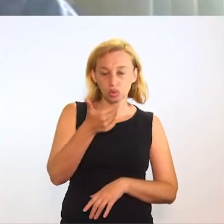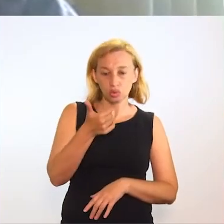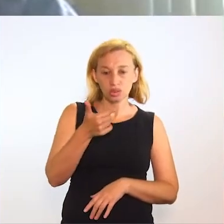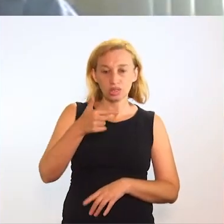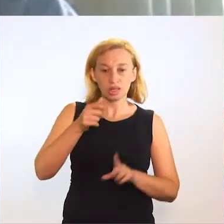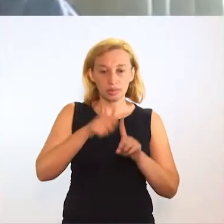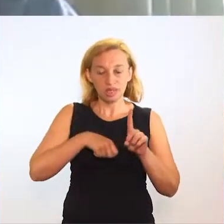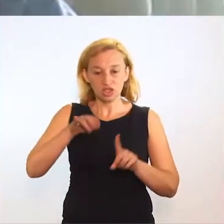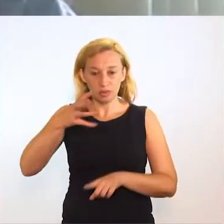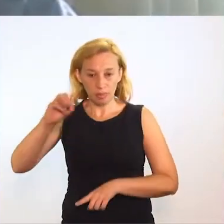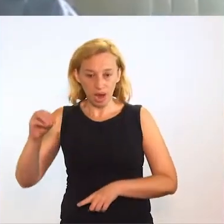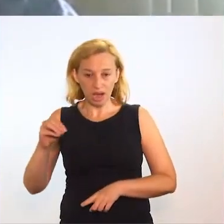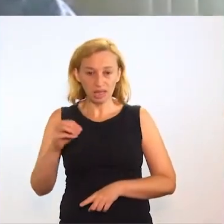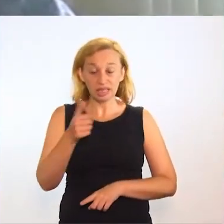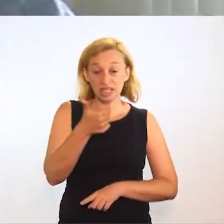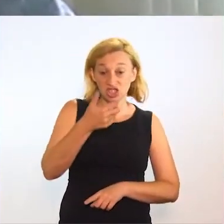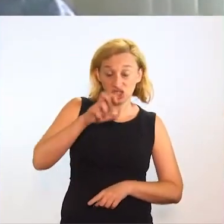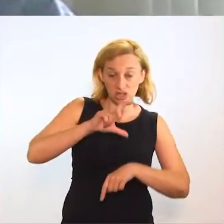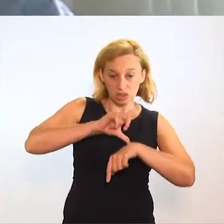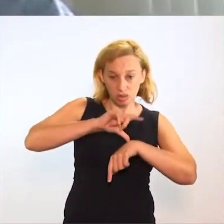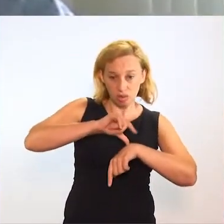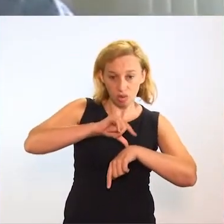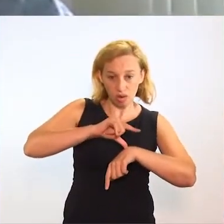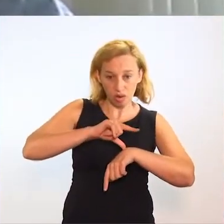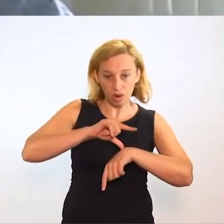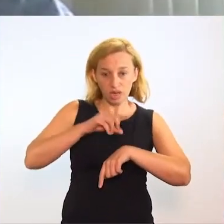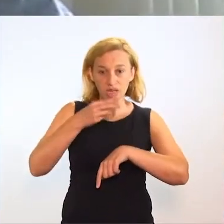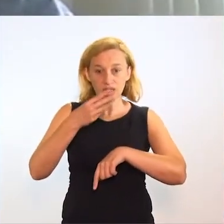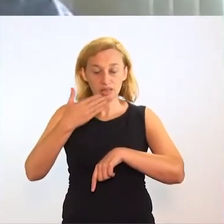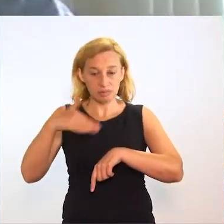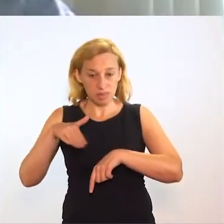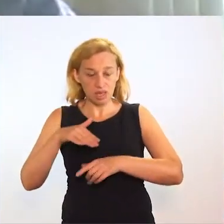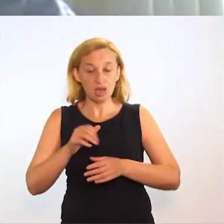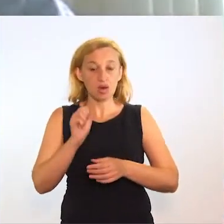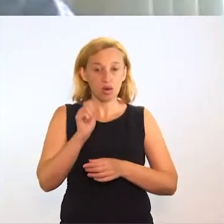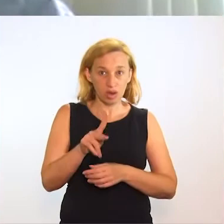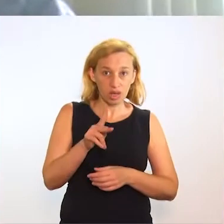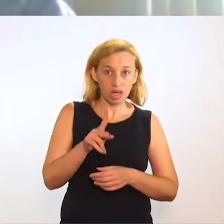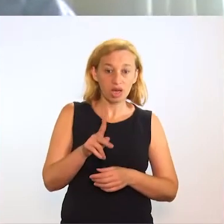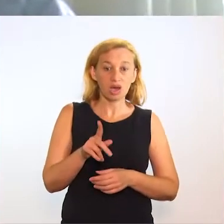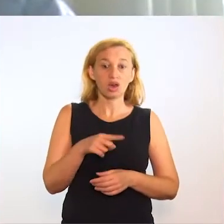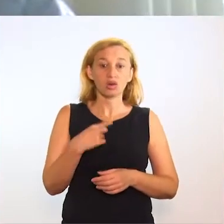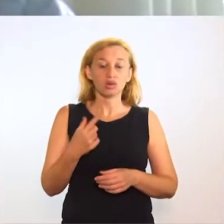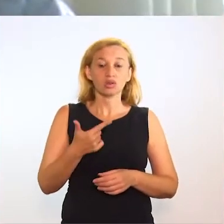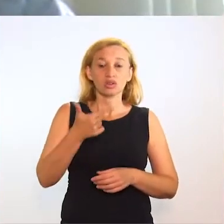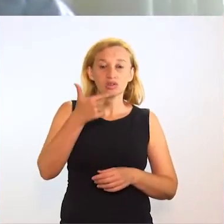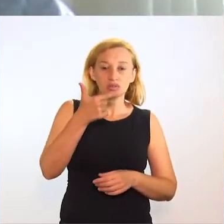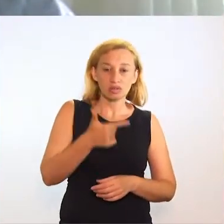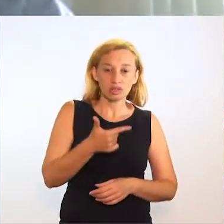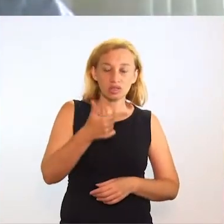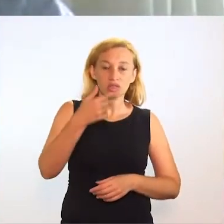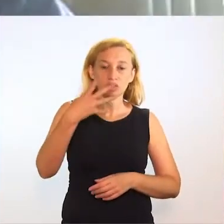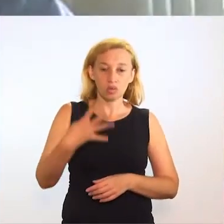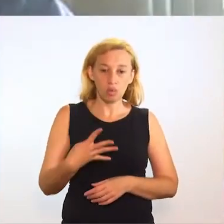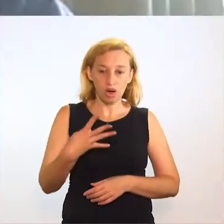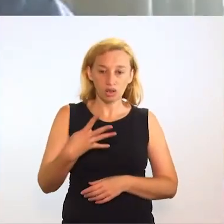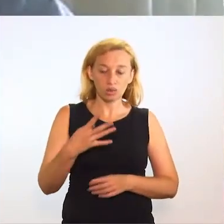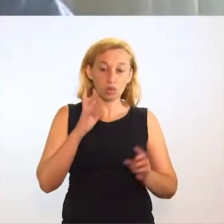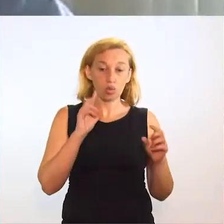no dia 12 de março, a partir das 15h30. Tá? E é o